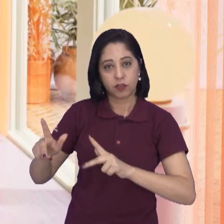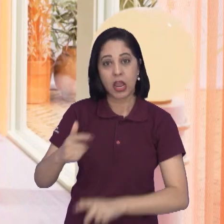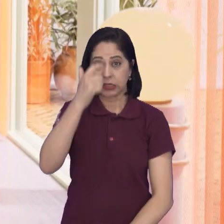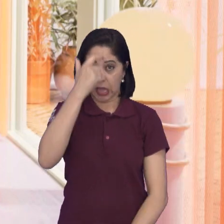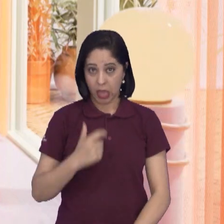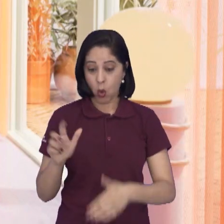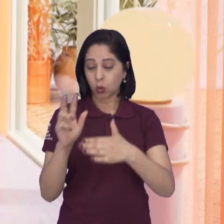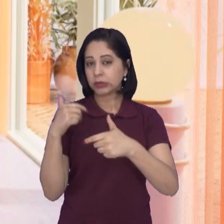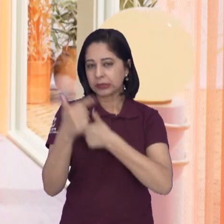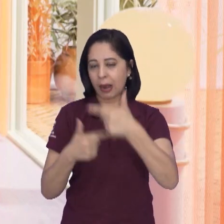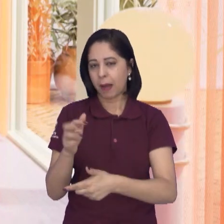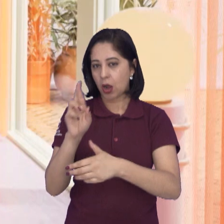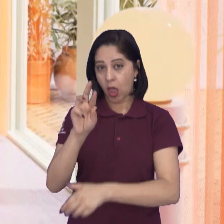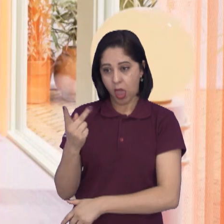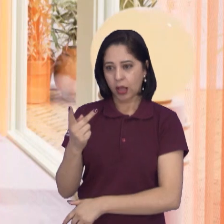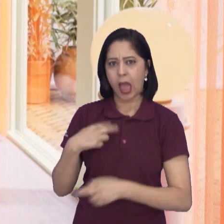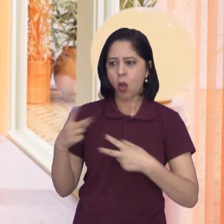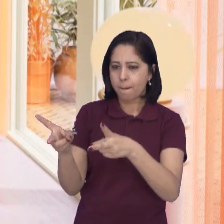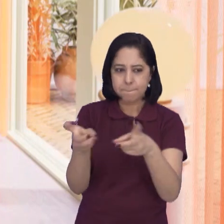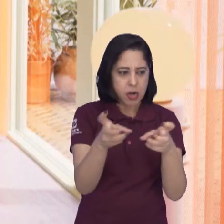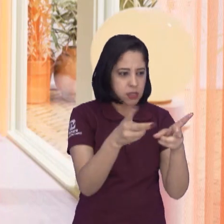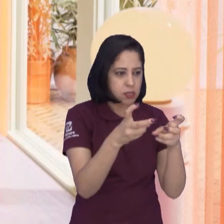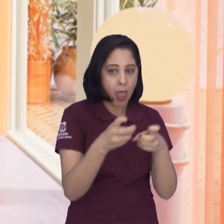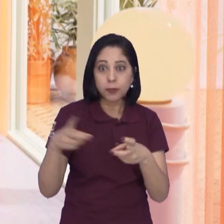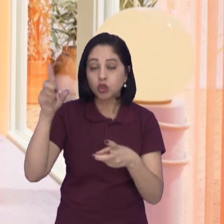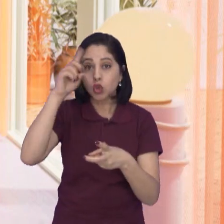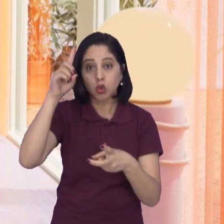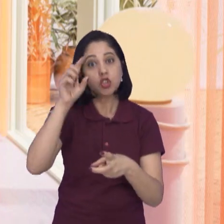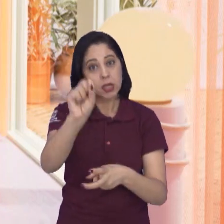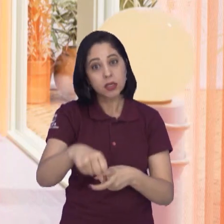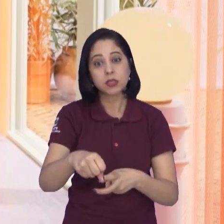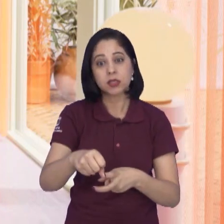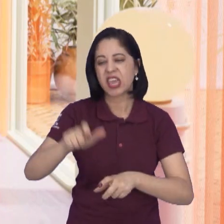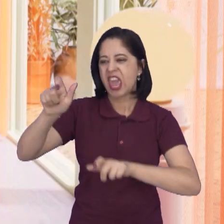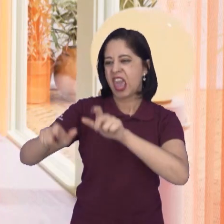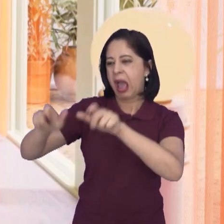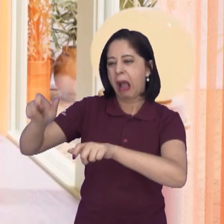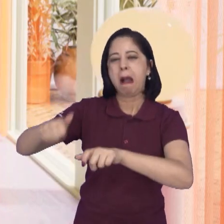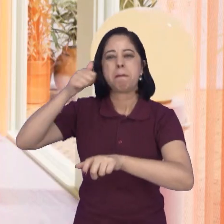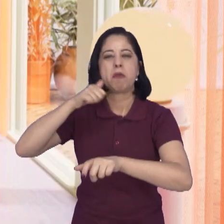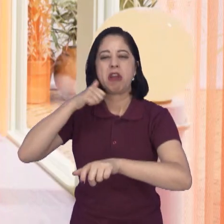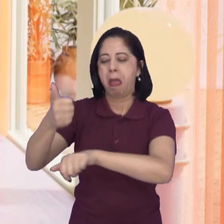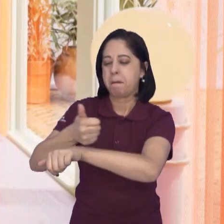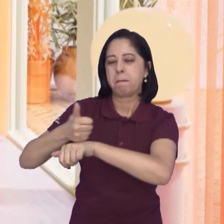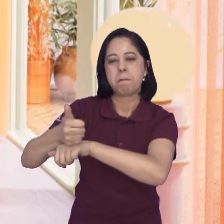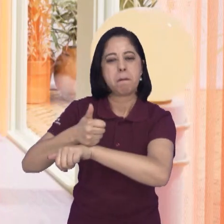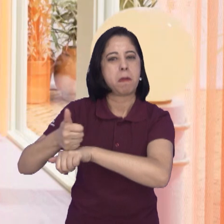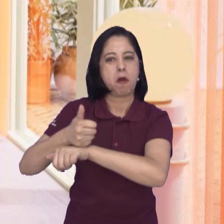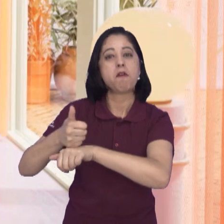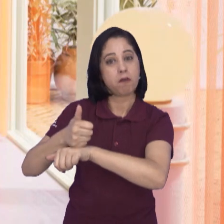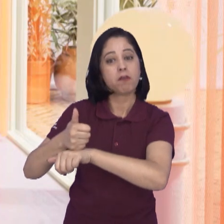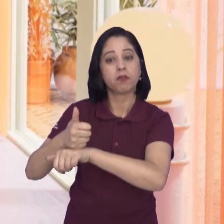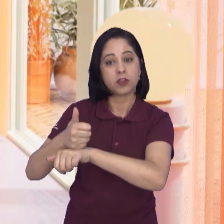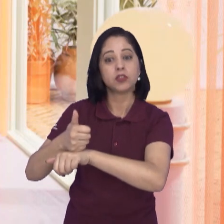consigo vivenciar todos os dias, tá, as diferenças. Existem aí profissões, cargos e setores que as